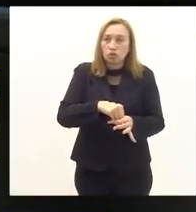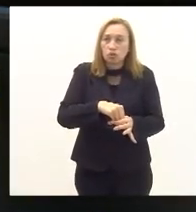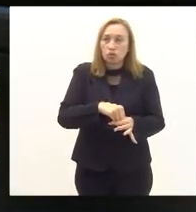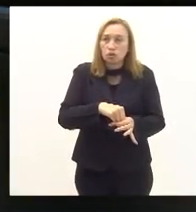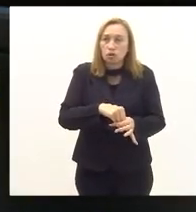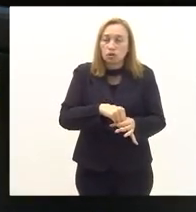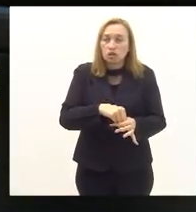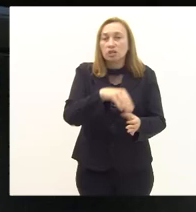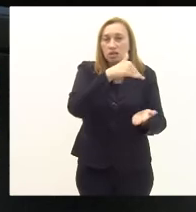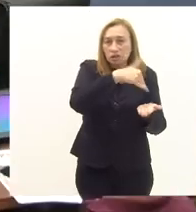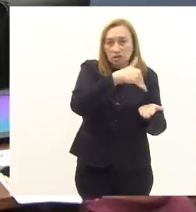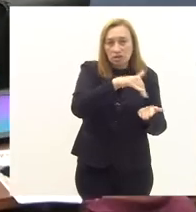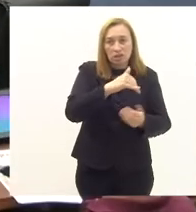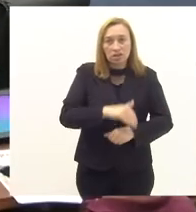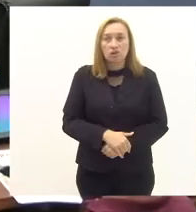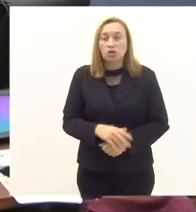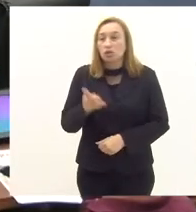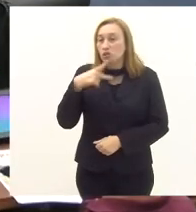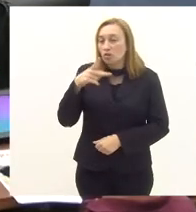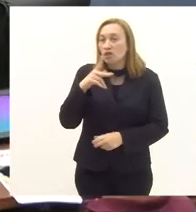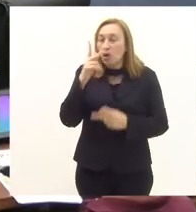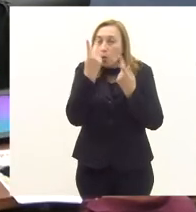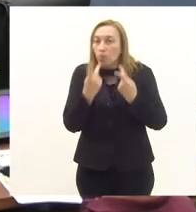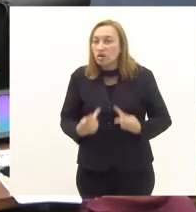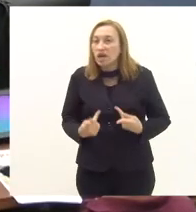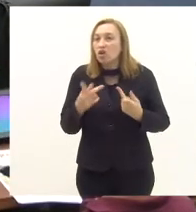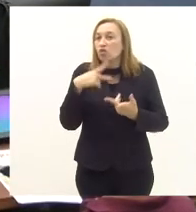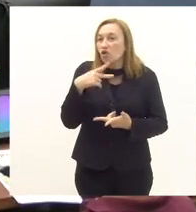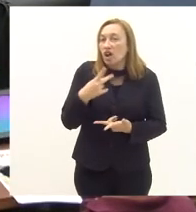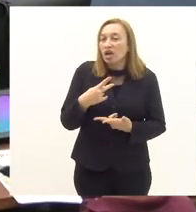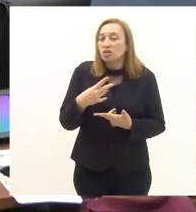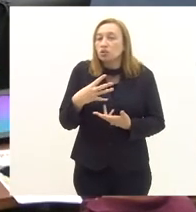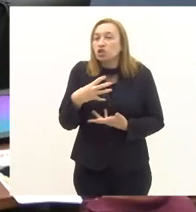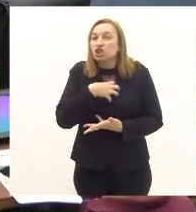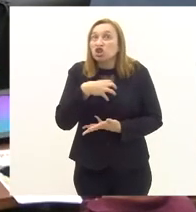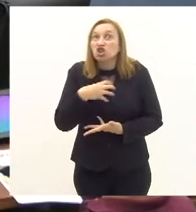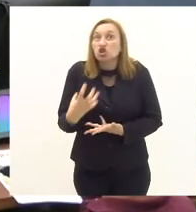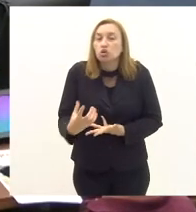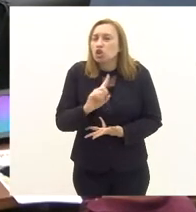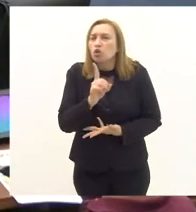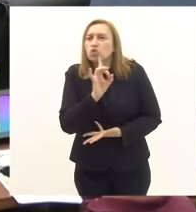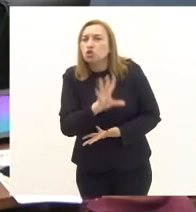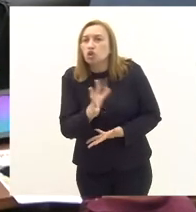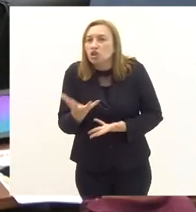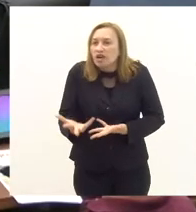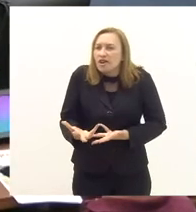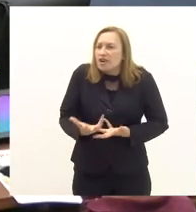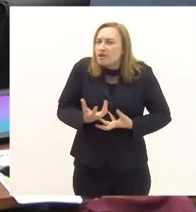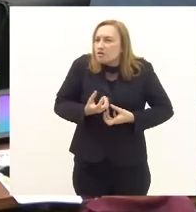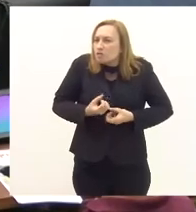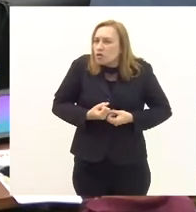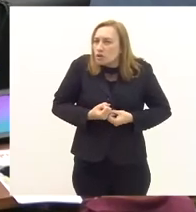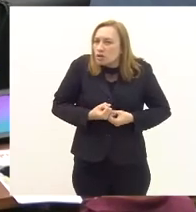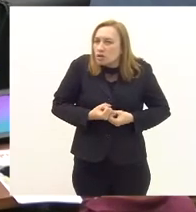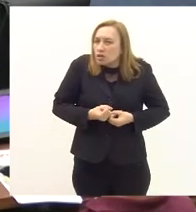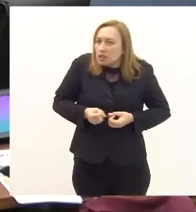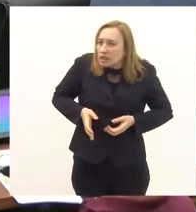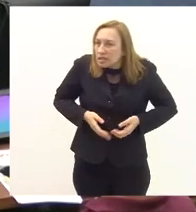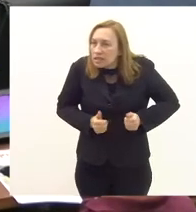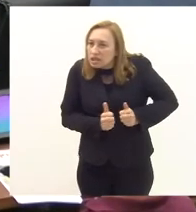da nossa secretaria. Quando eu falo humanizar, eu estou falando assim, de não só acolher,